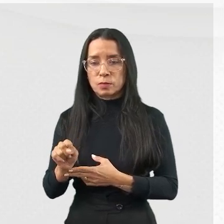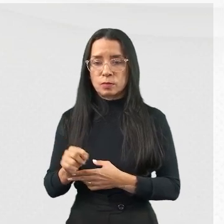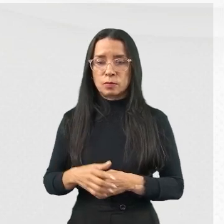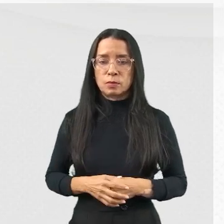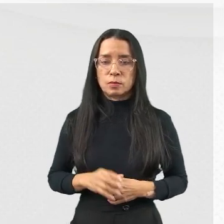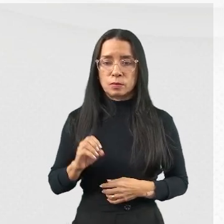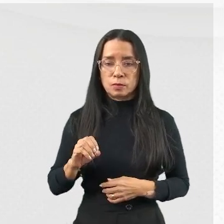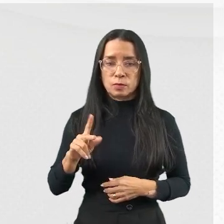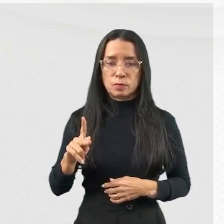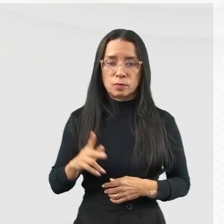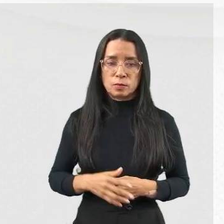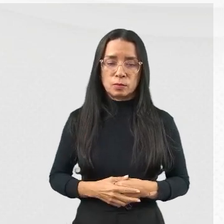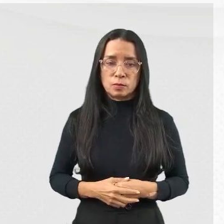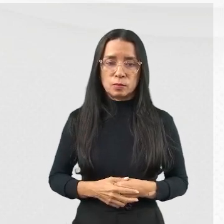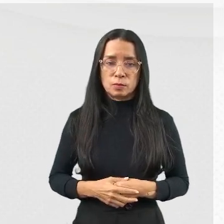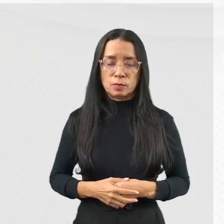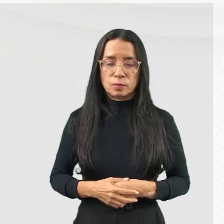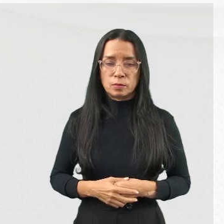Beleza?